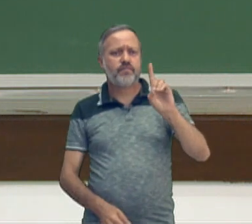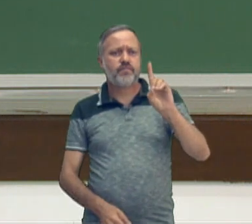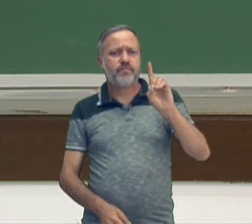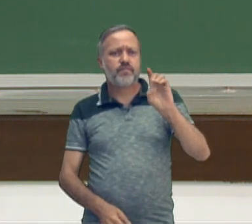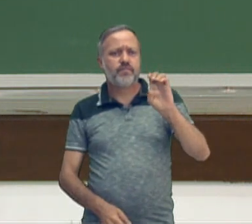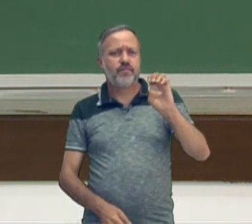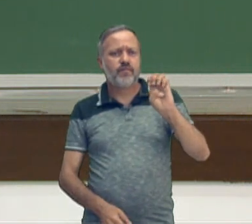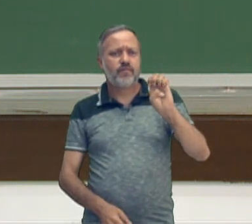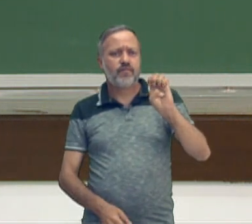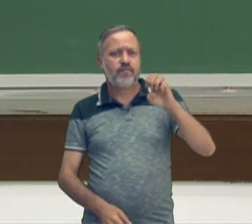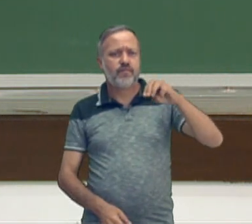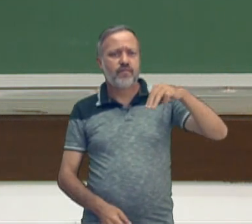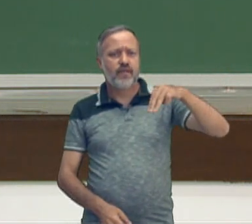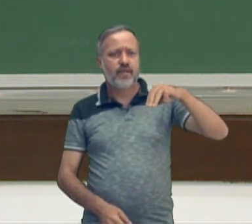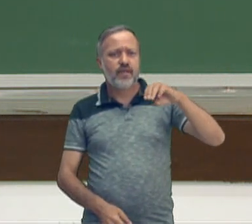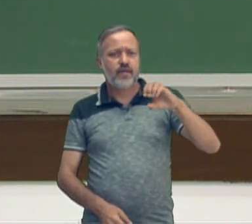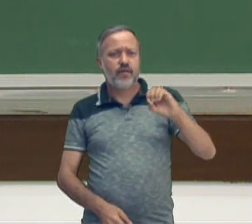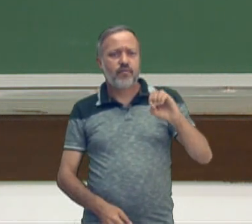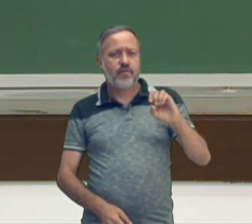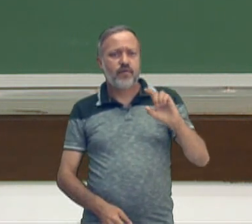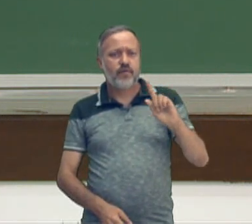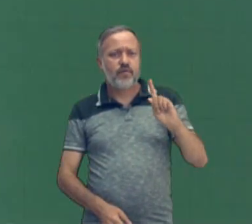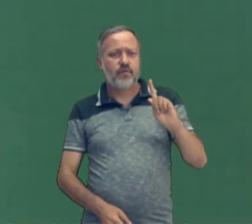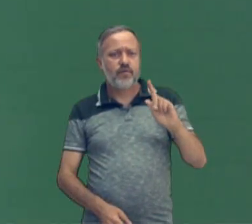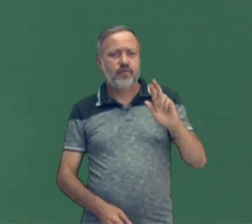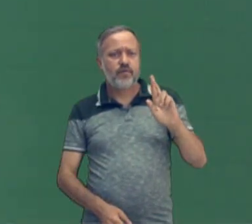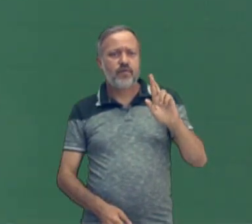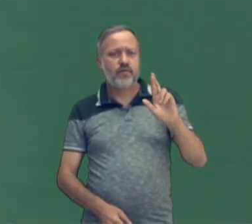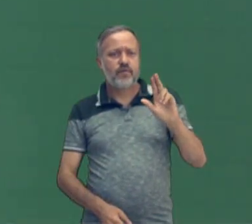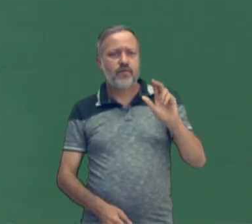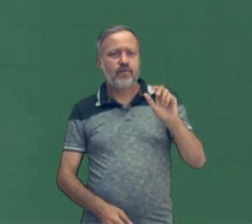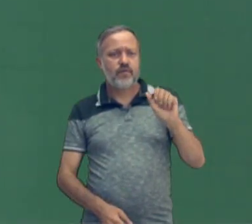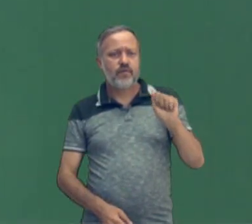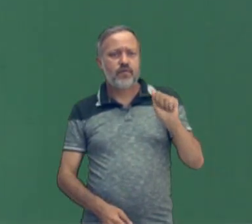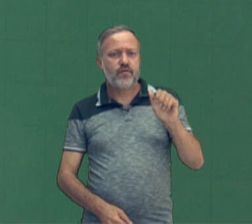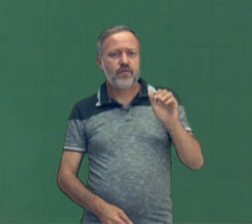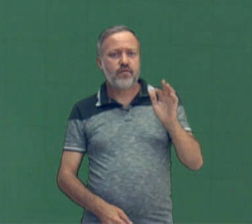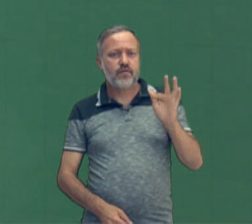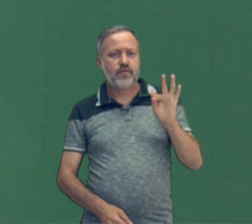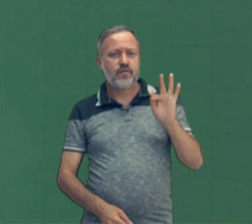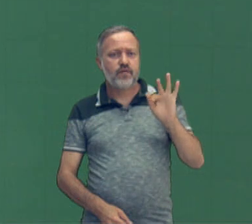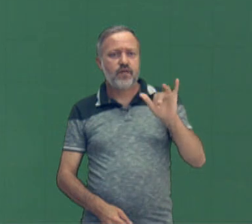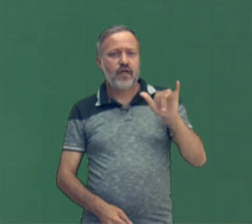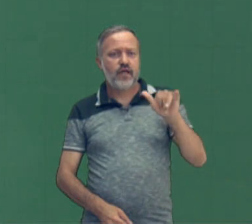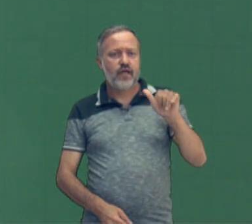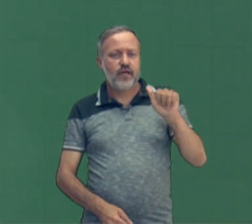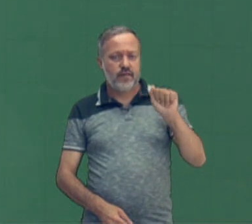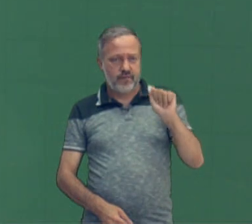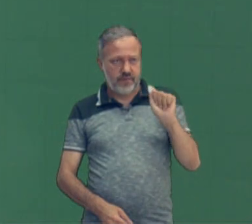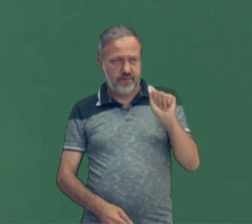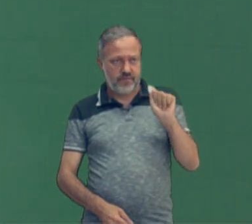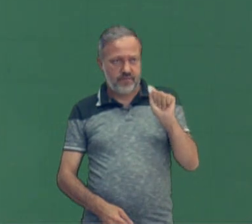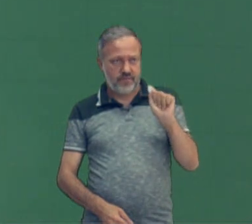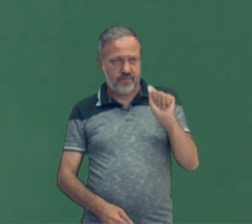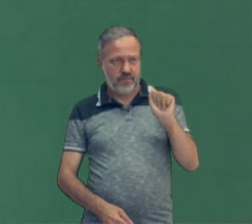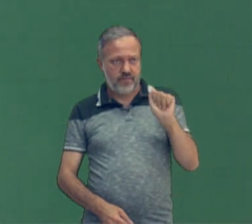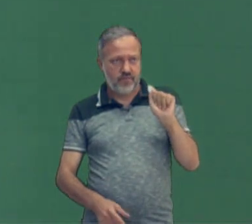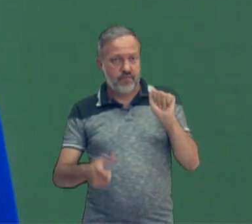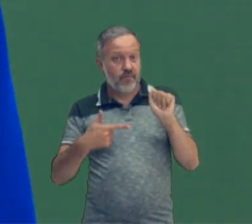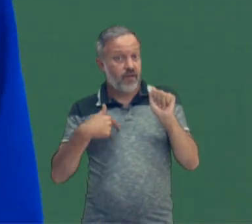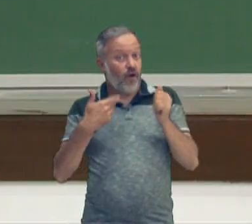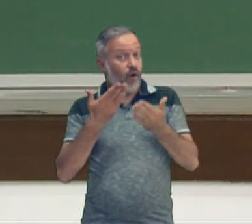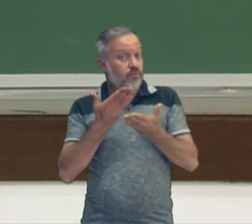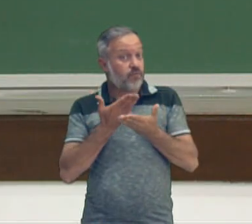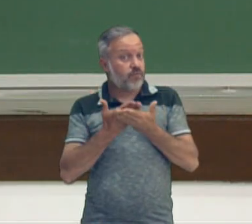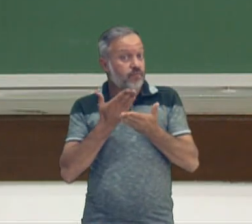Você pode pensar várias situações em relação a isso, mas entendemos nós por demografia o estudo